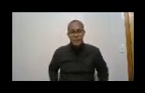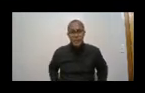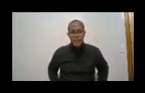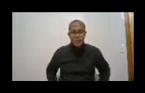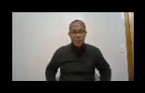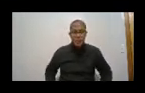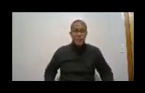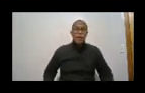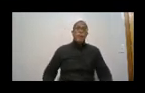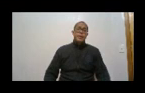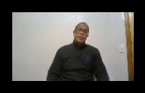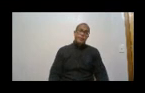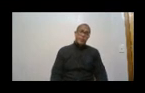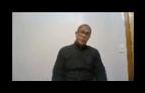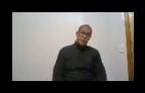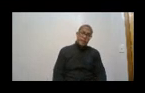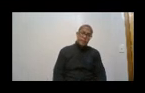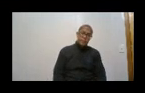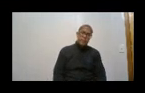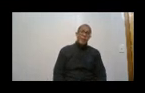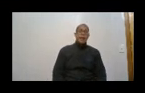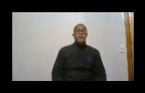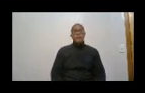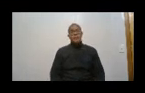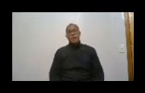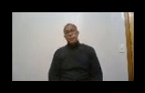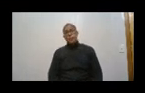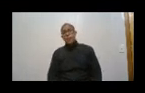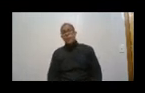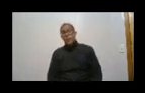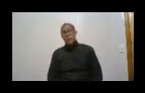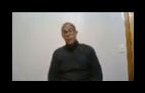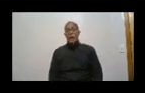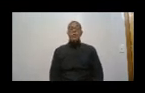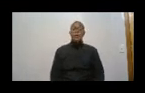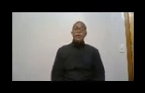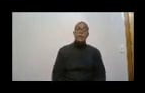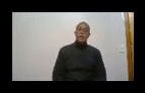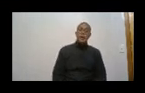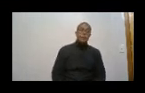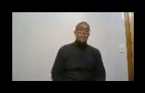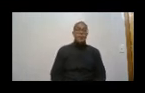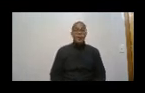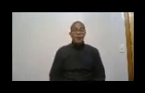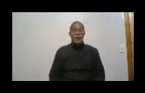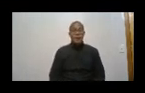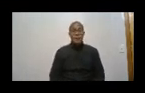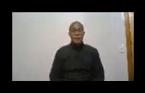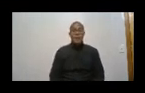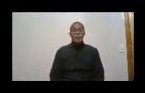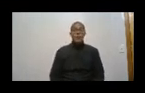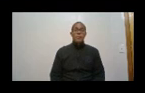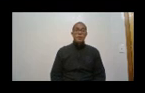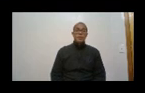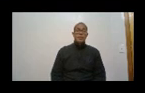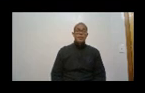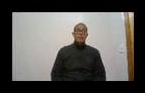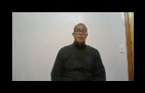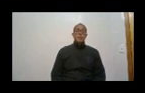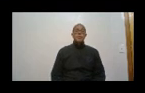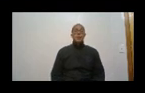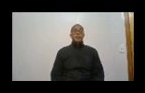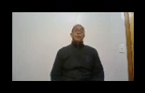efeito, é influenciado pelo quê? Por exemplo, pelo sexo, é influenciado por hormônios. Eu estou na andropausa, eu estou na menopausa, os